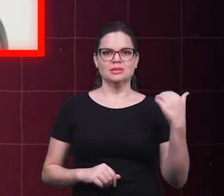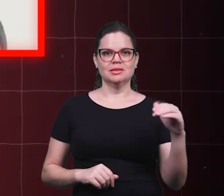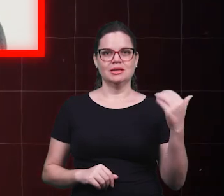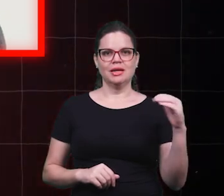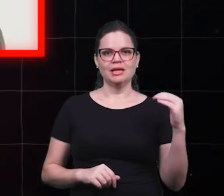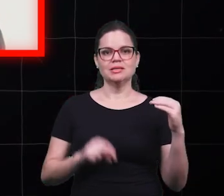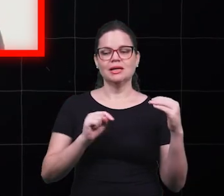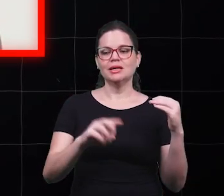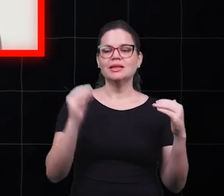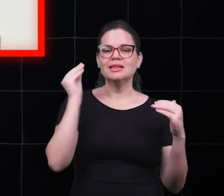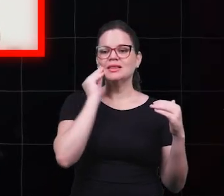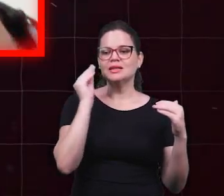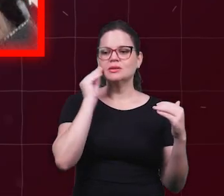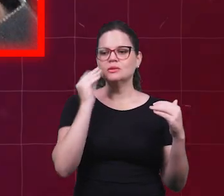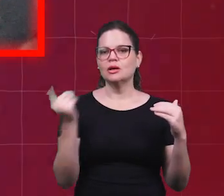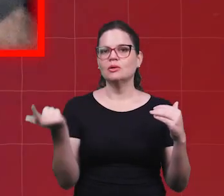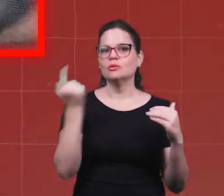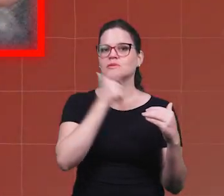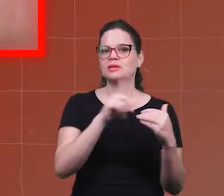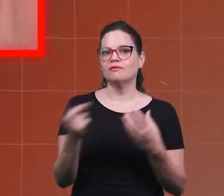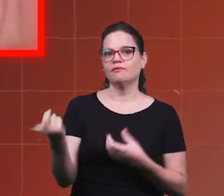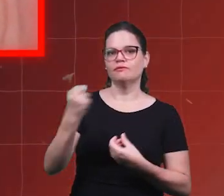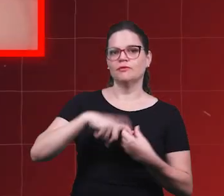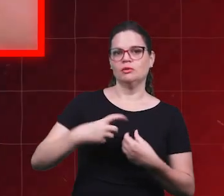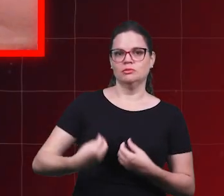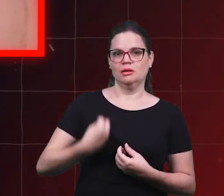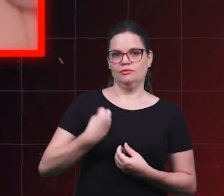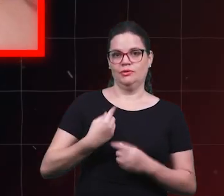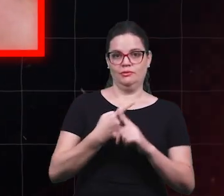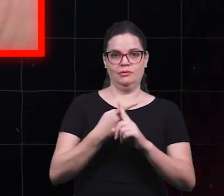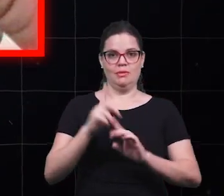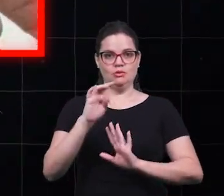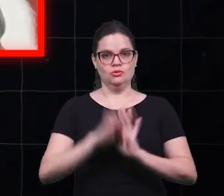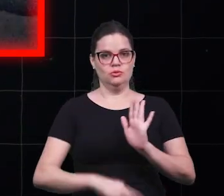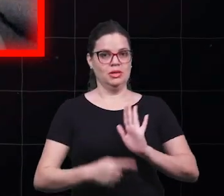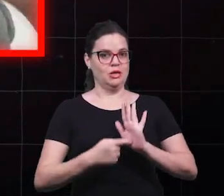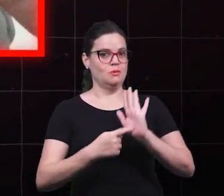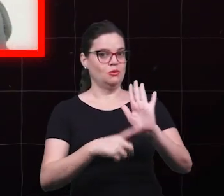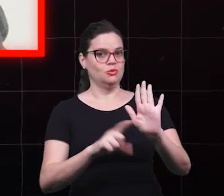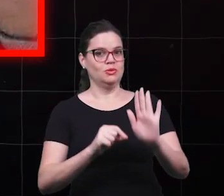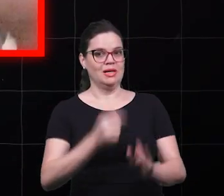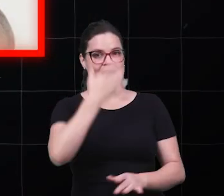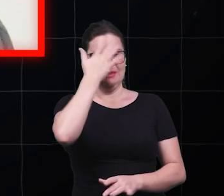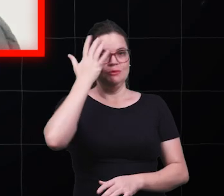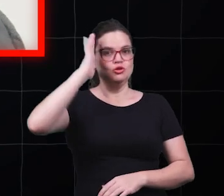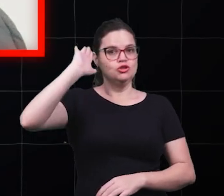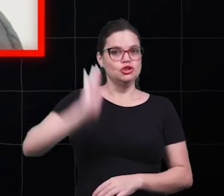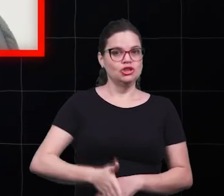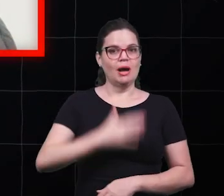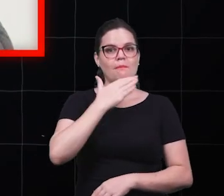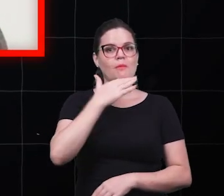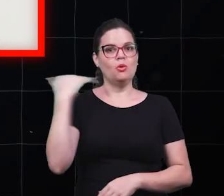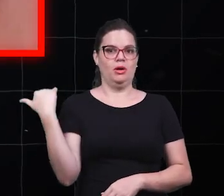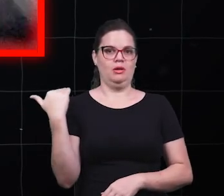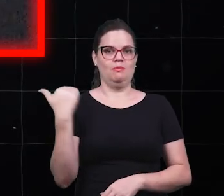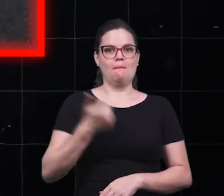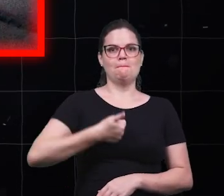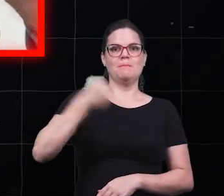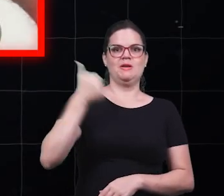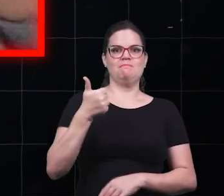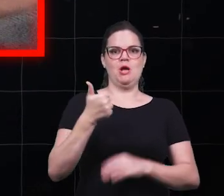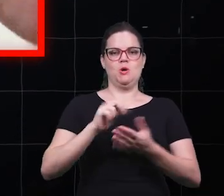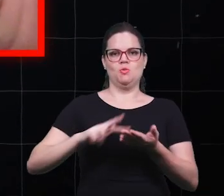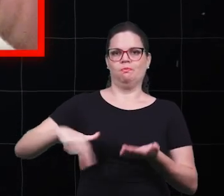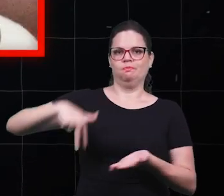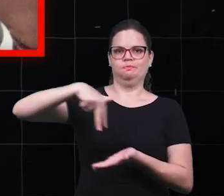novamente a vida. Mas naquele texto que está escrito, os mortos ressuscitarão primeiro. Só há